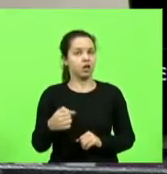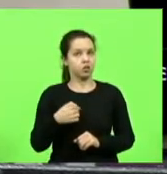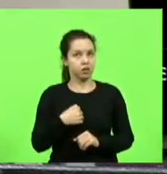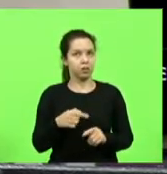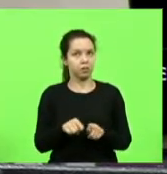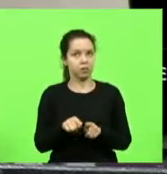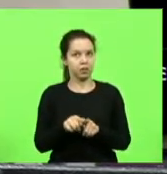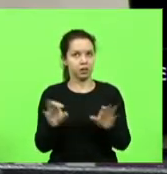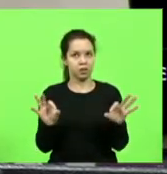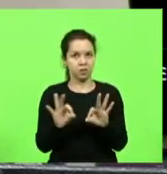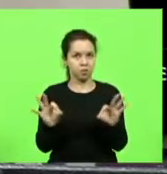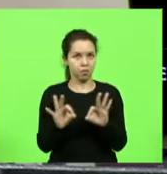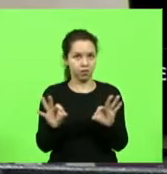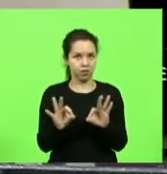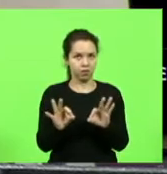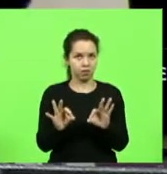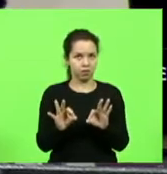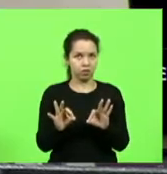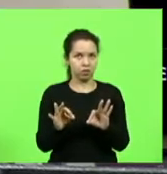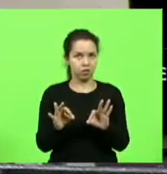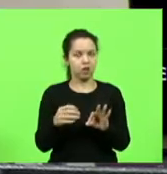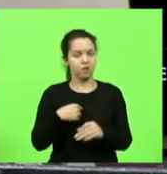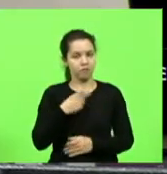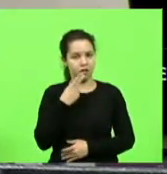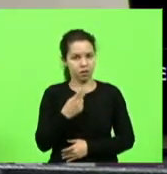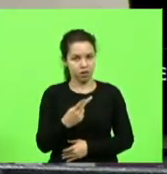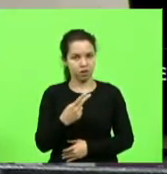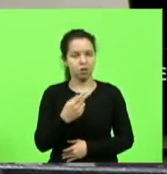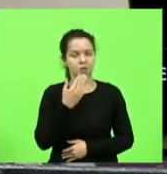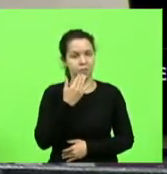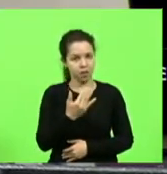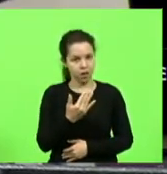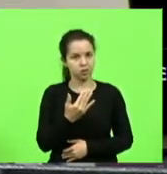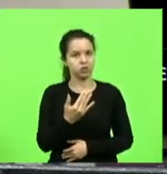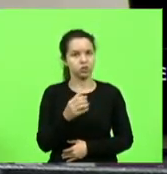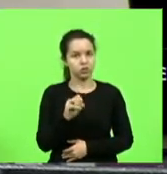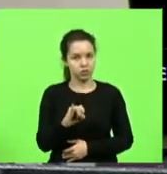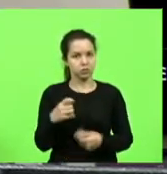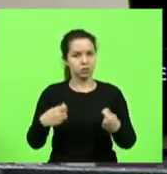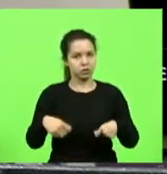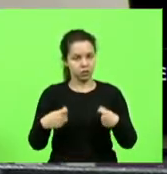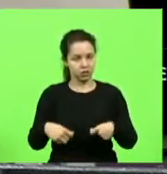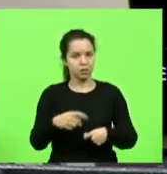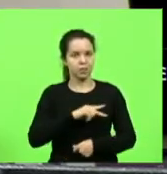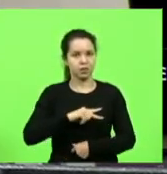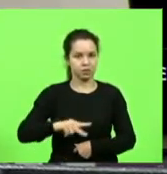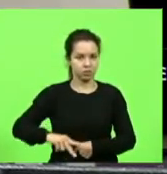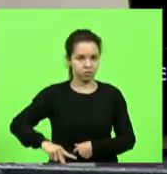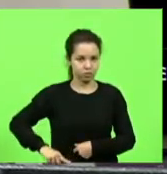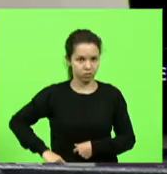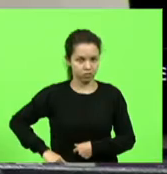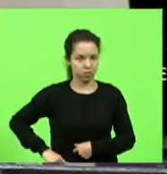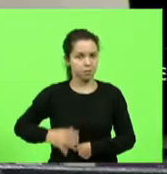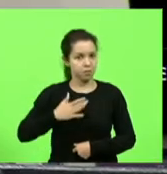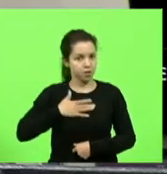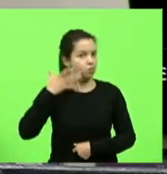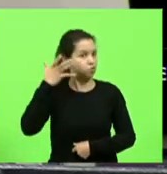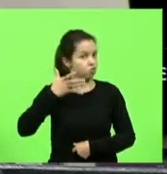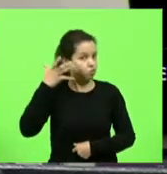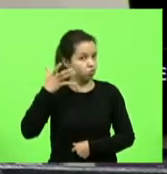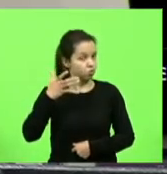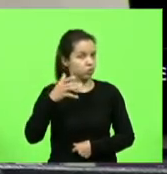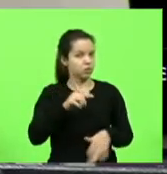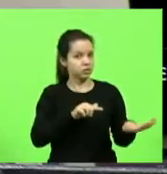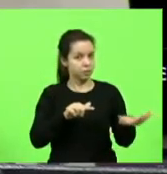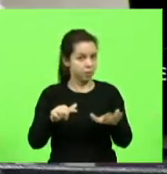falei, em nenhum momento, e peço, se for necessário, que a presidência reprise o meu discurso da semana passada.